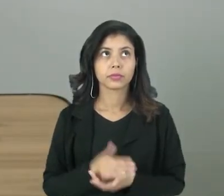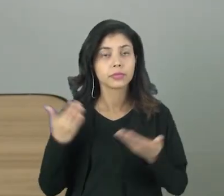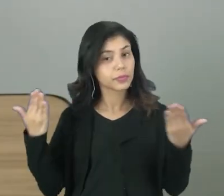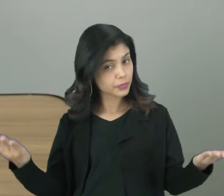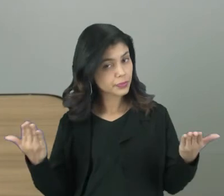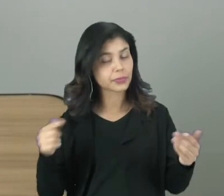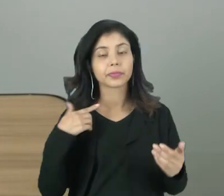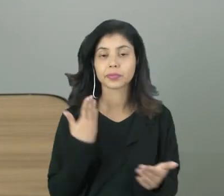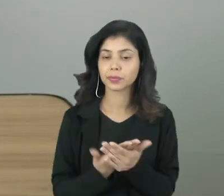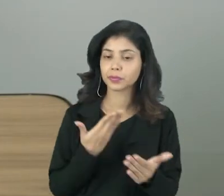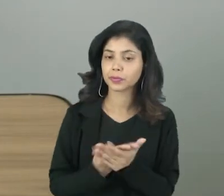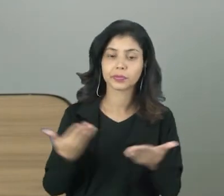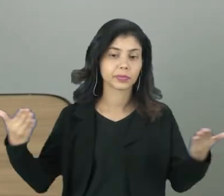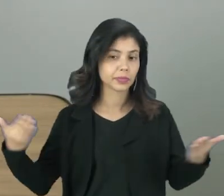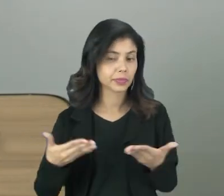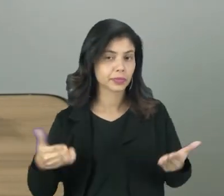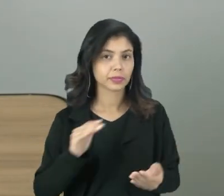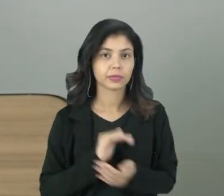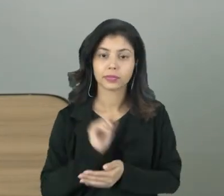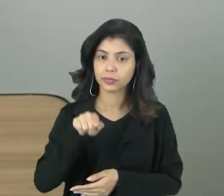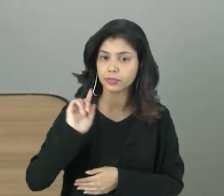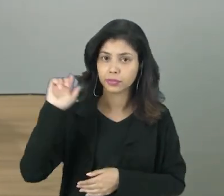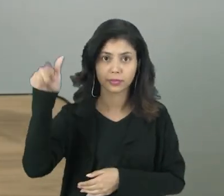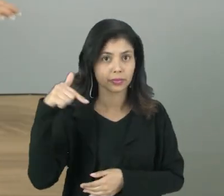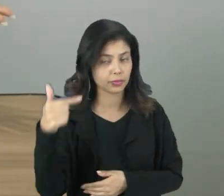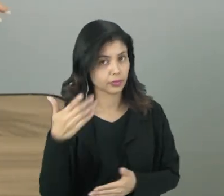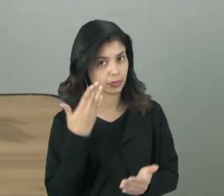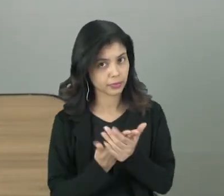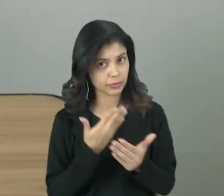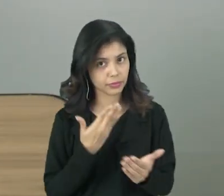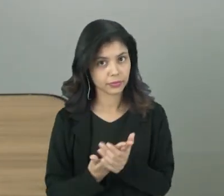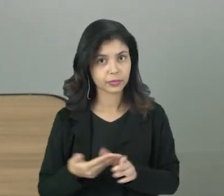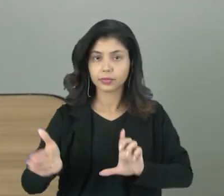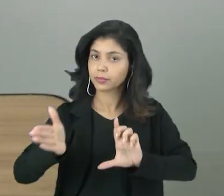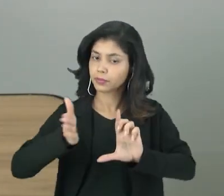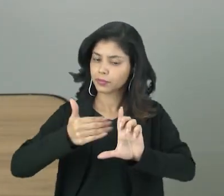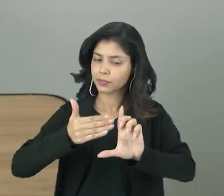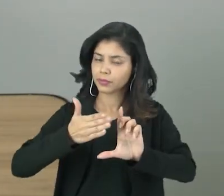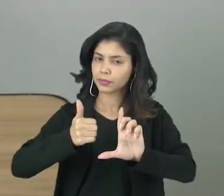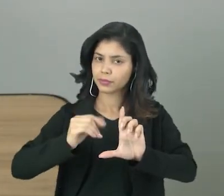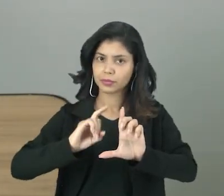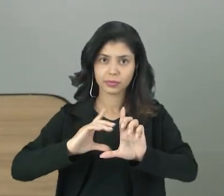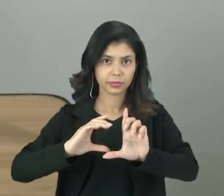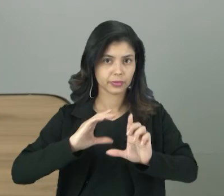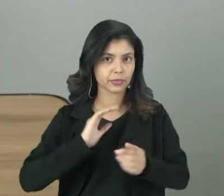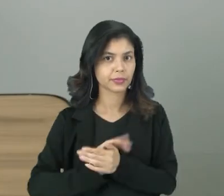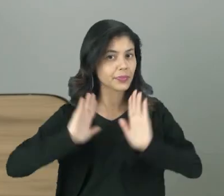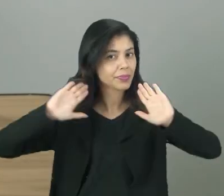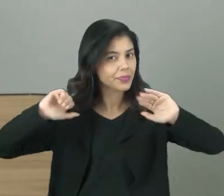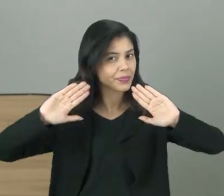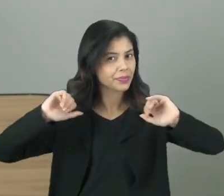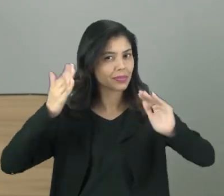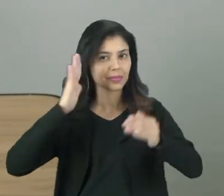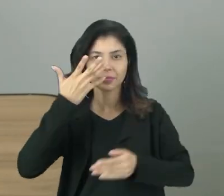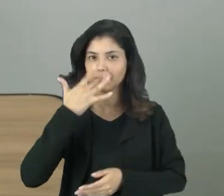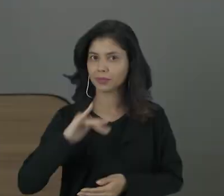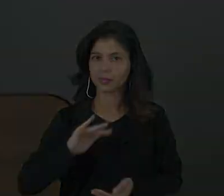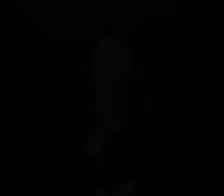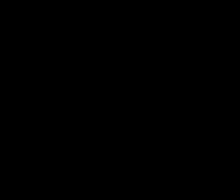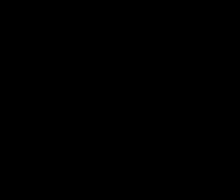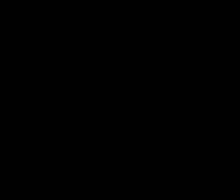e esta foi a nossa aula de hoje para esta e outras aulas acessem a plataforma educ tchau tchau